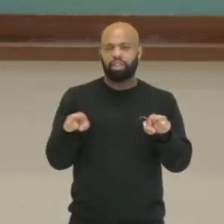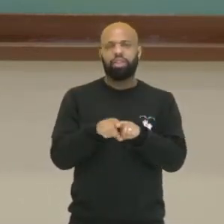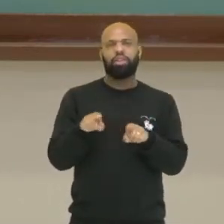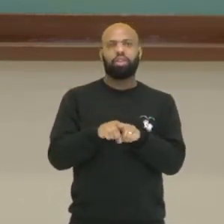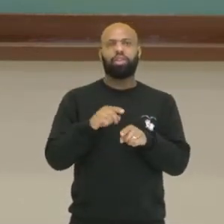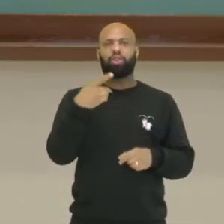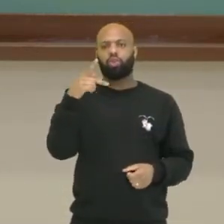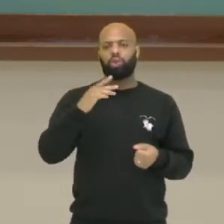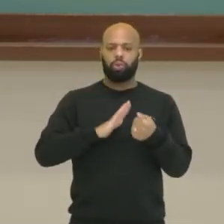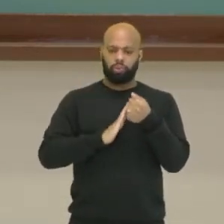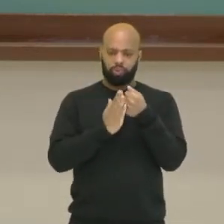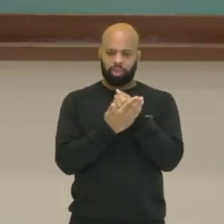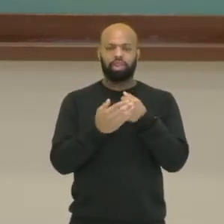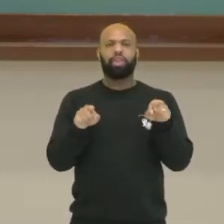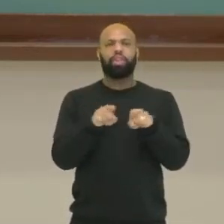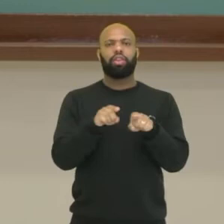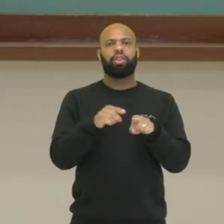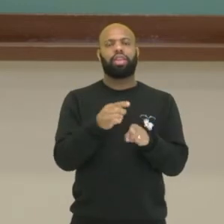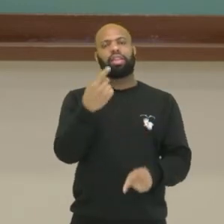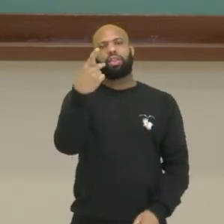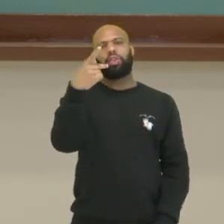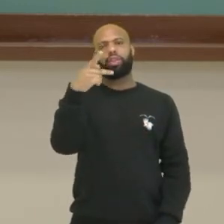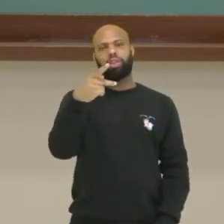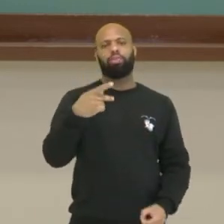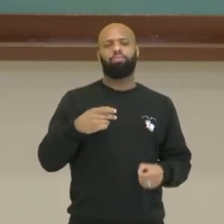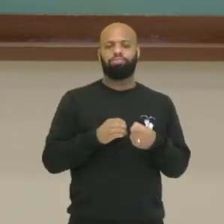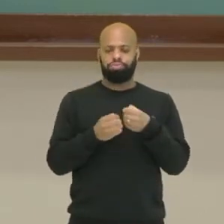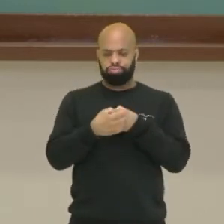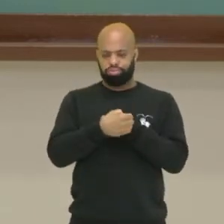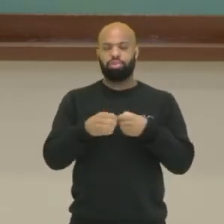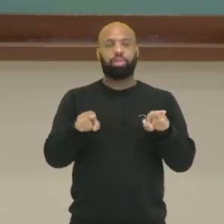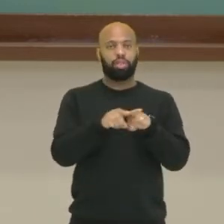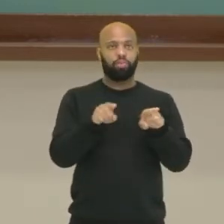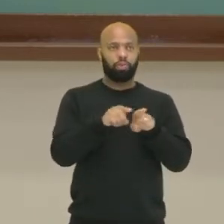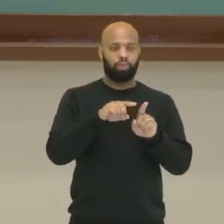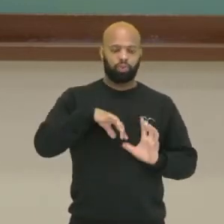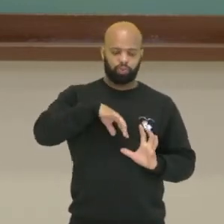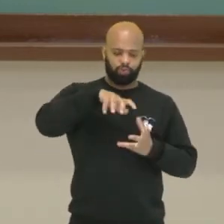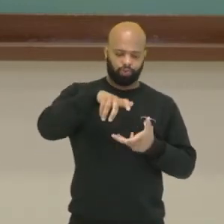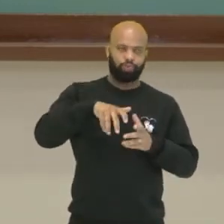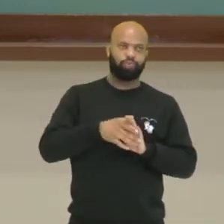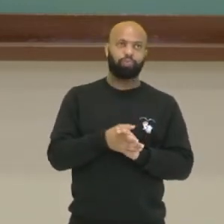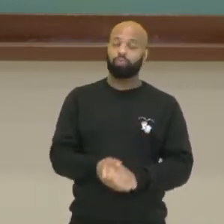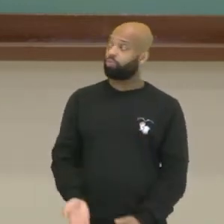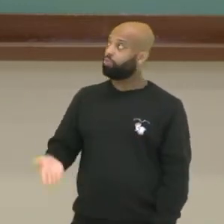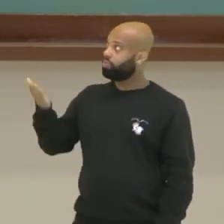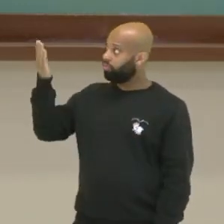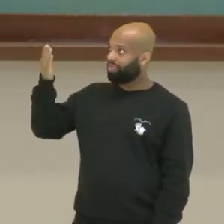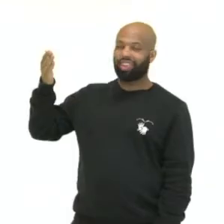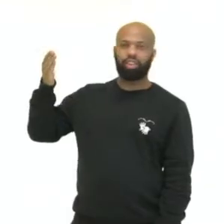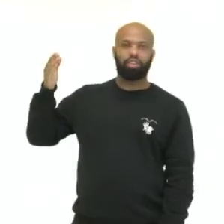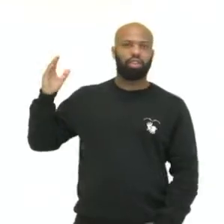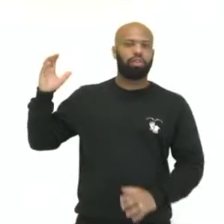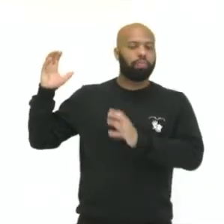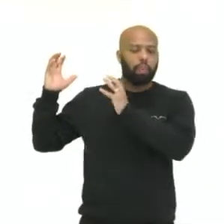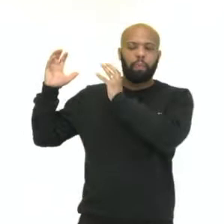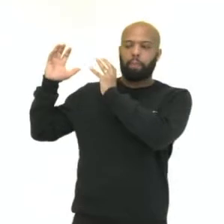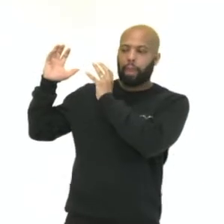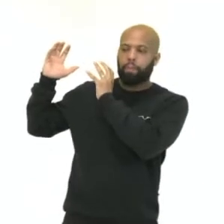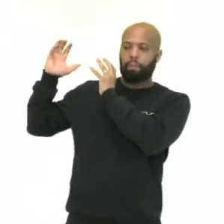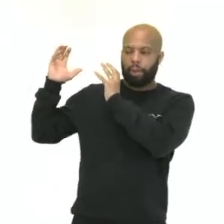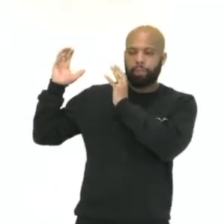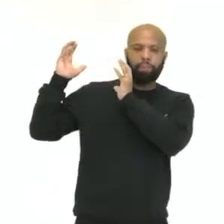bairro, no seu município e no mundo. O rádio foi o primeiro aparelho de comunicação de massa que